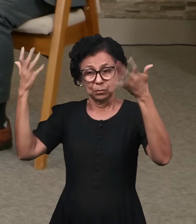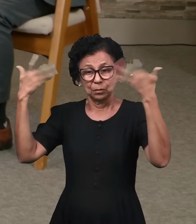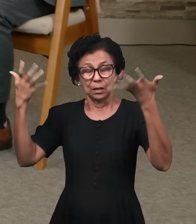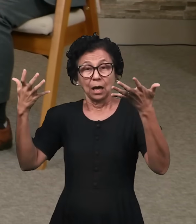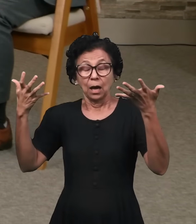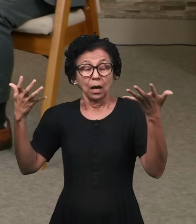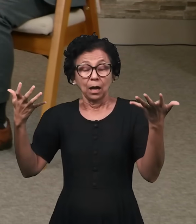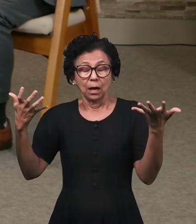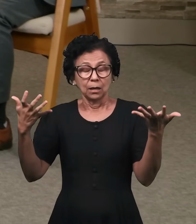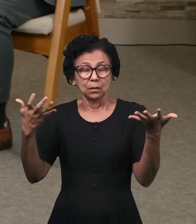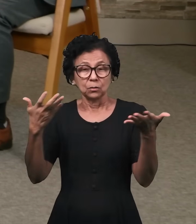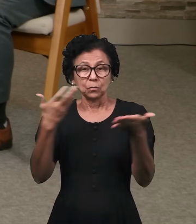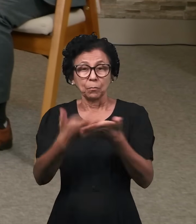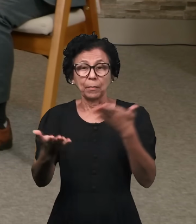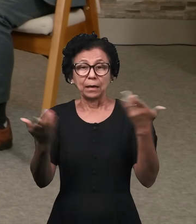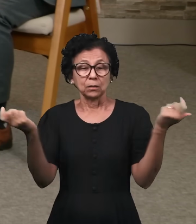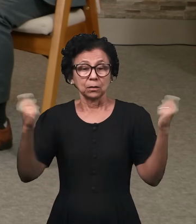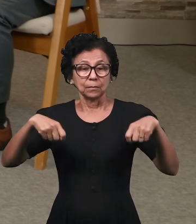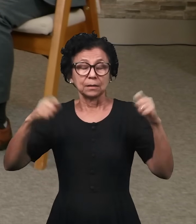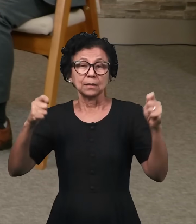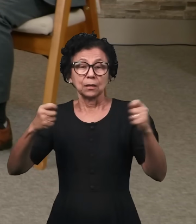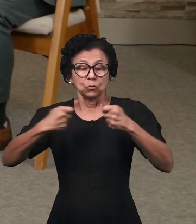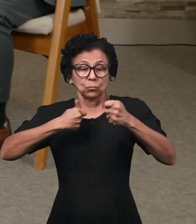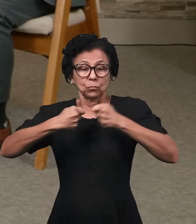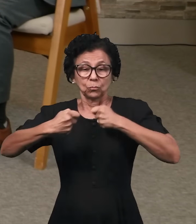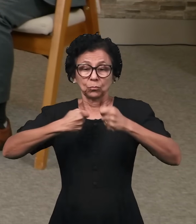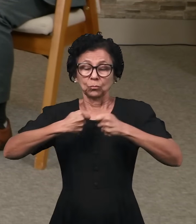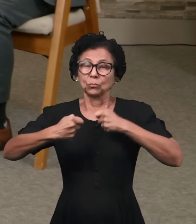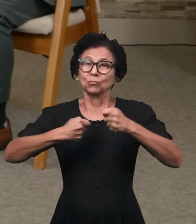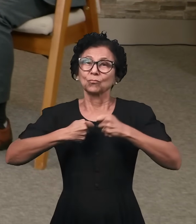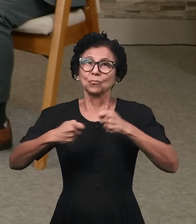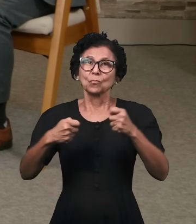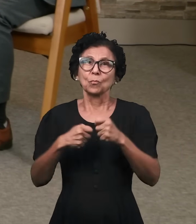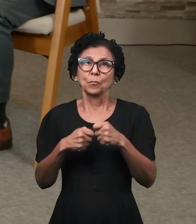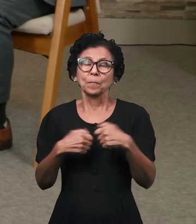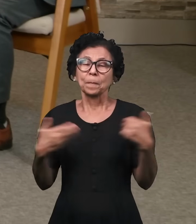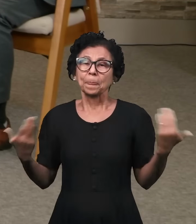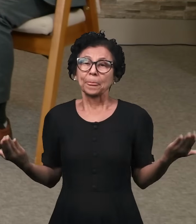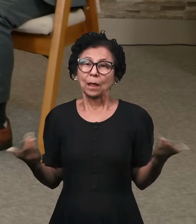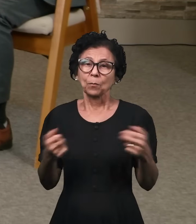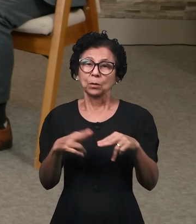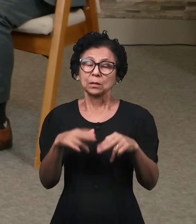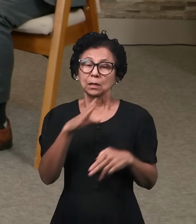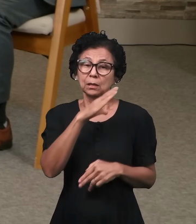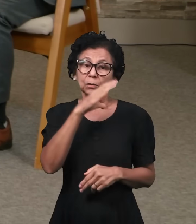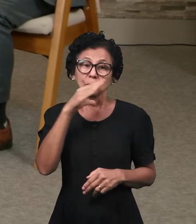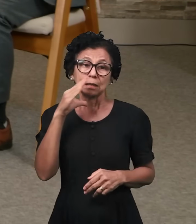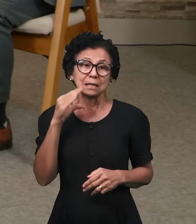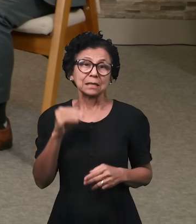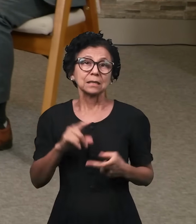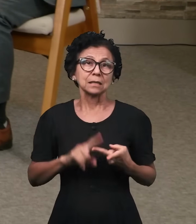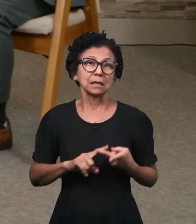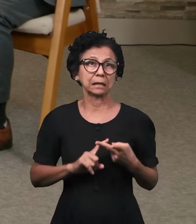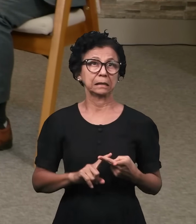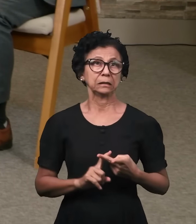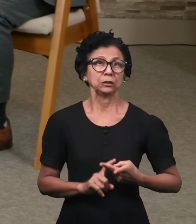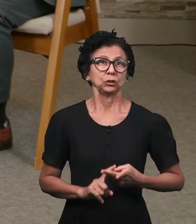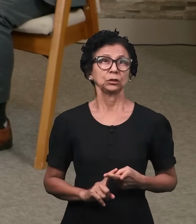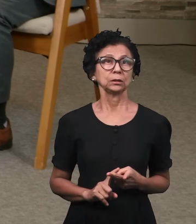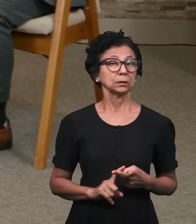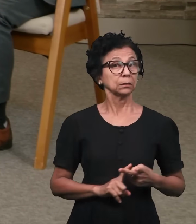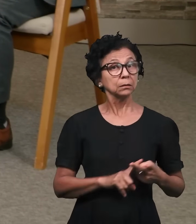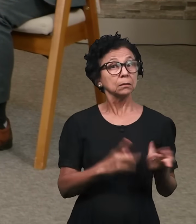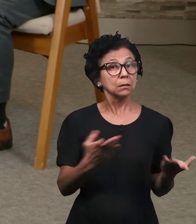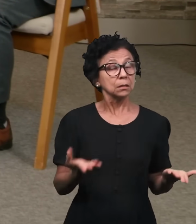controlar impulsos. Por isso, pastor, que hoje nós temos adolescentes, e eu lido com isso, Sim. adolescentes infratores que estão respondendo a processo de apuração de